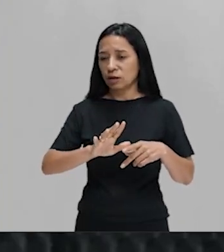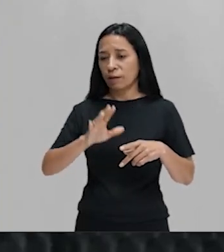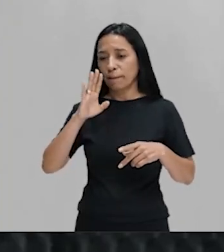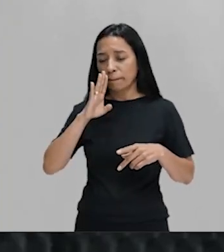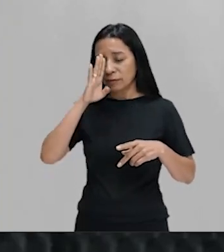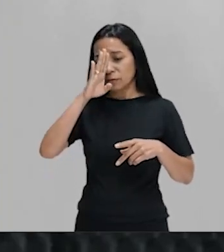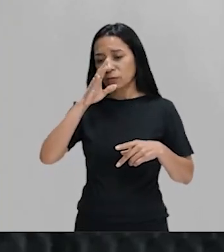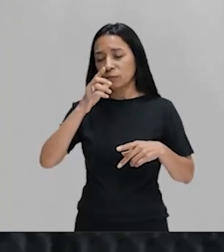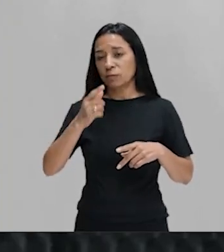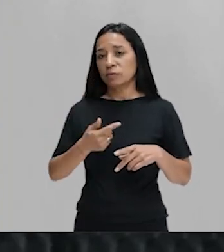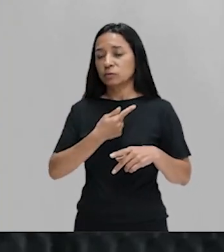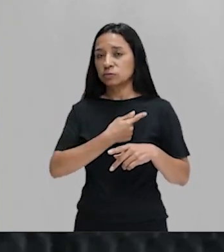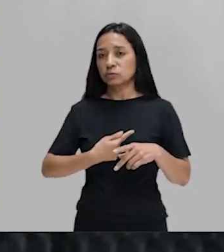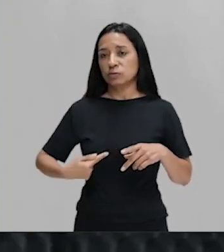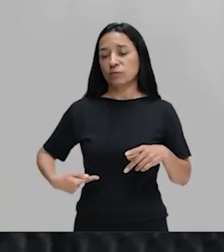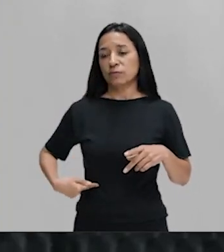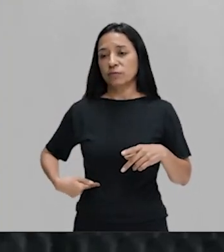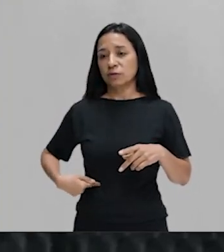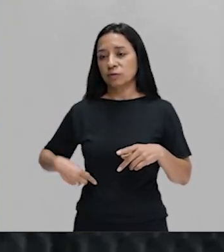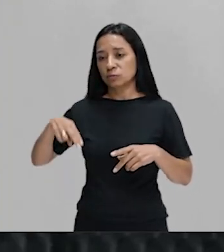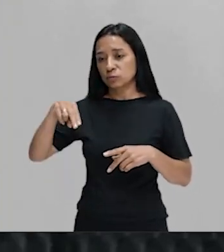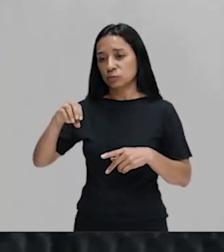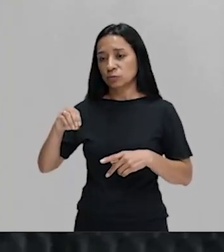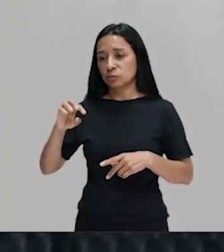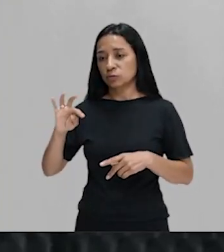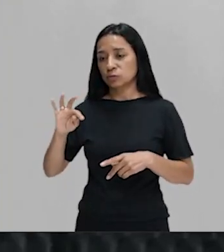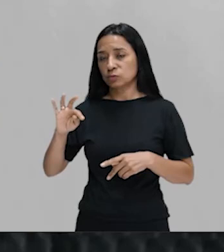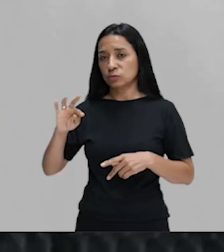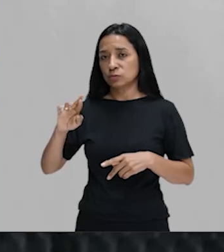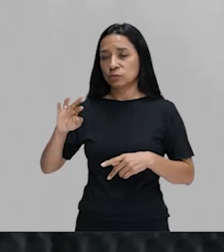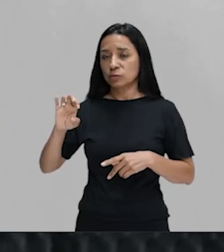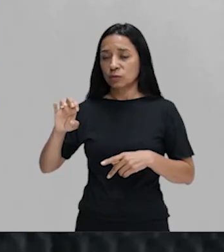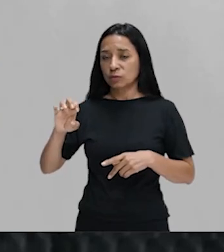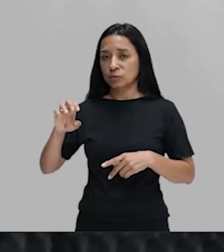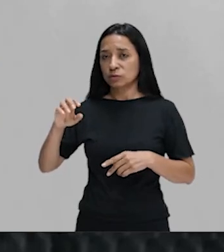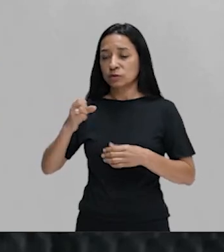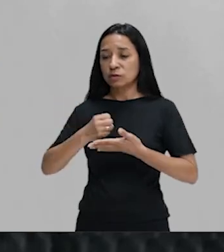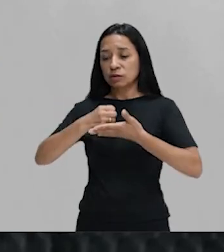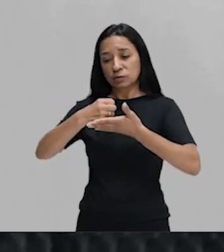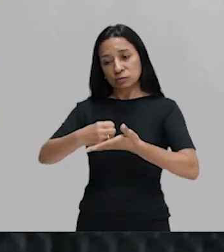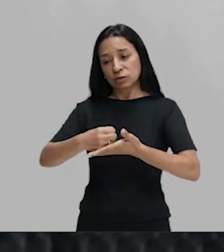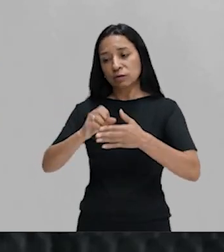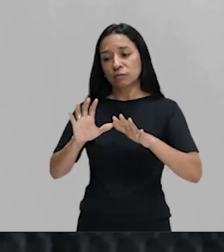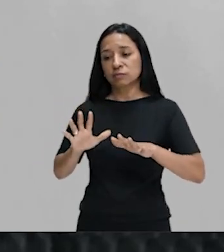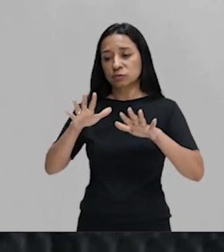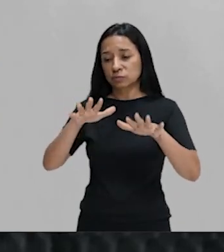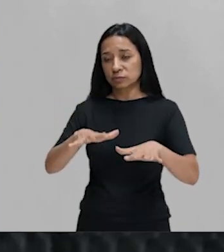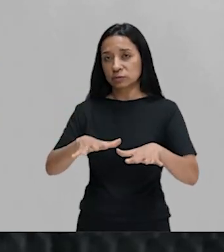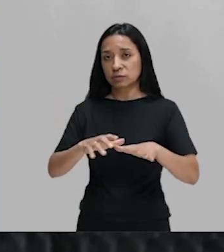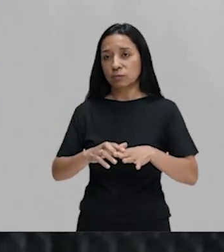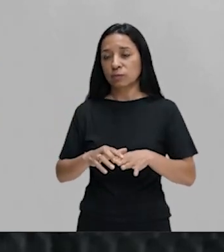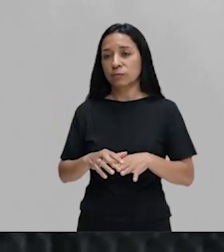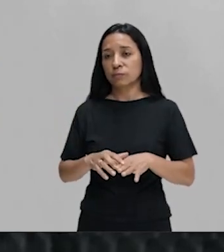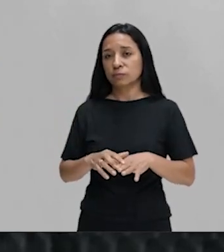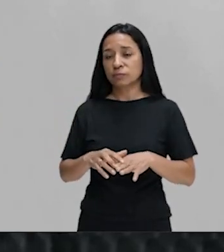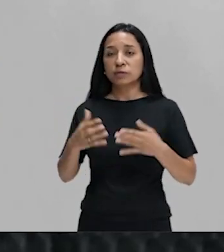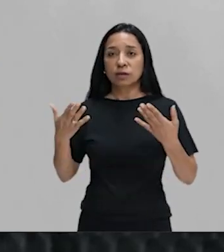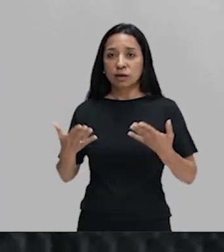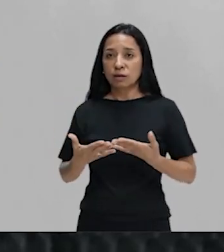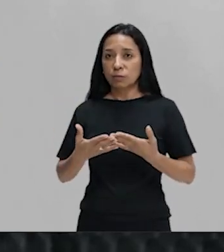governos norte-americanos que apoiavam essa ocupação. O atual presidente dos Estados Unidos,